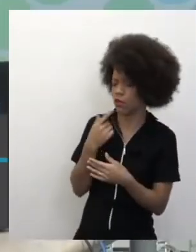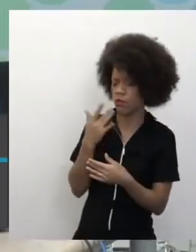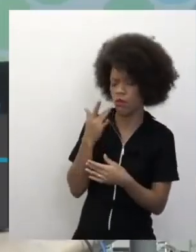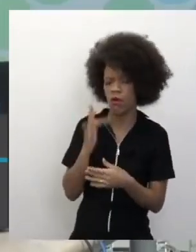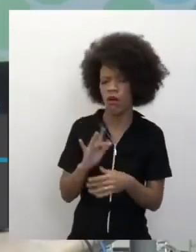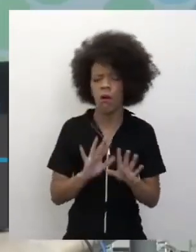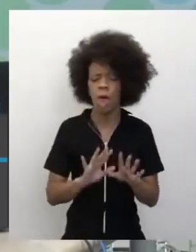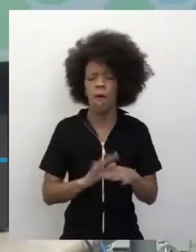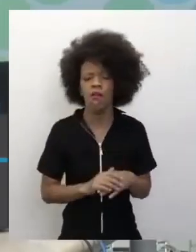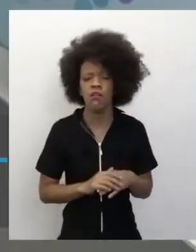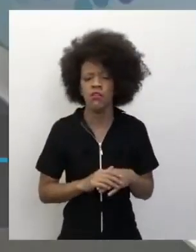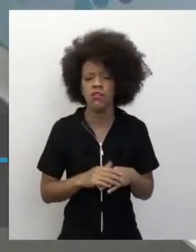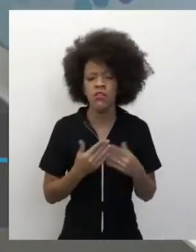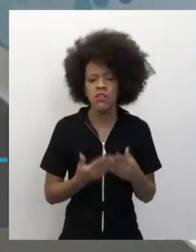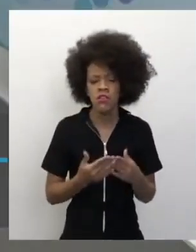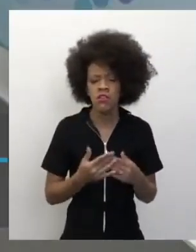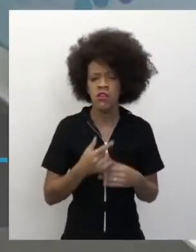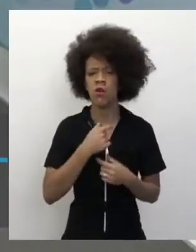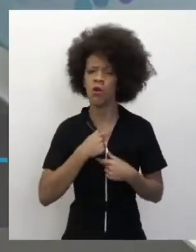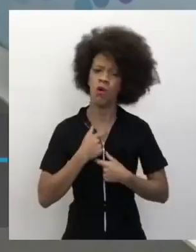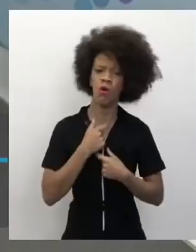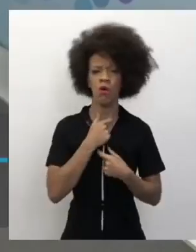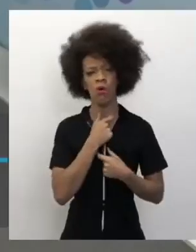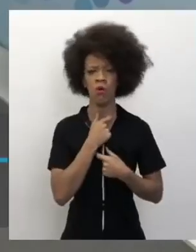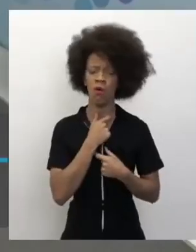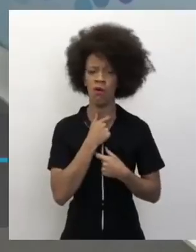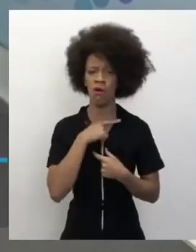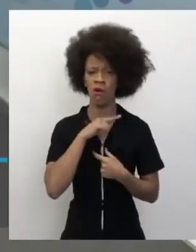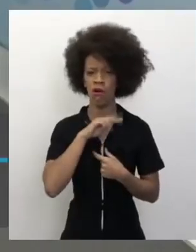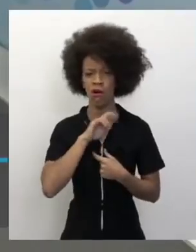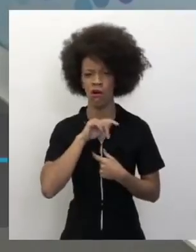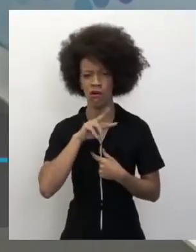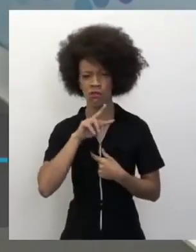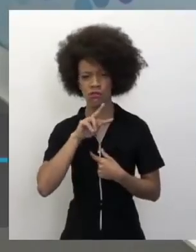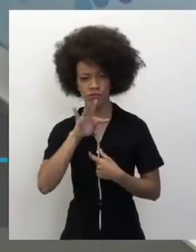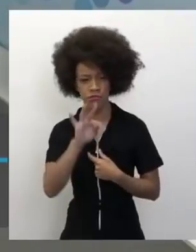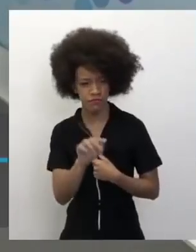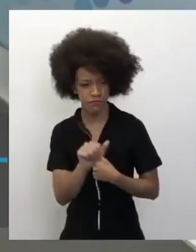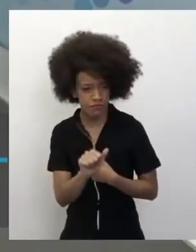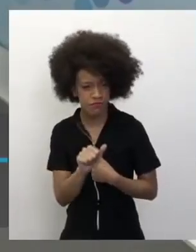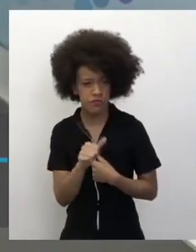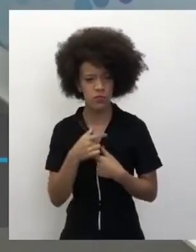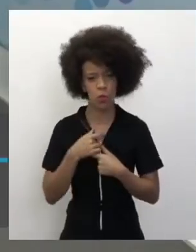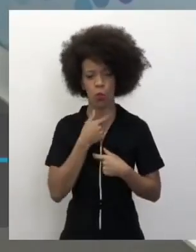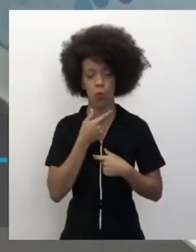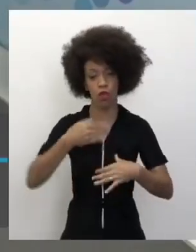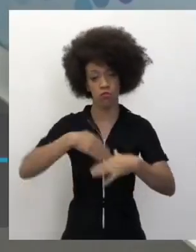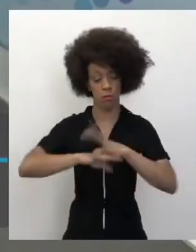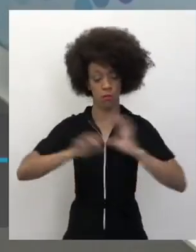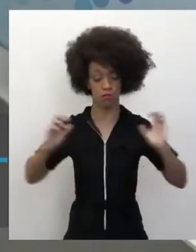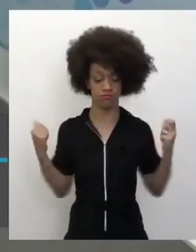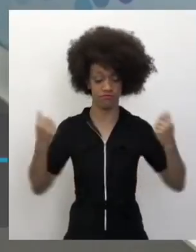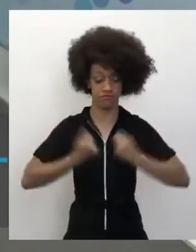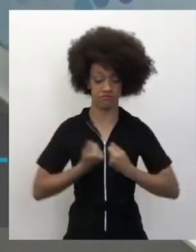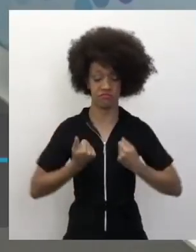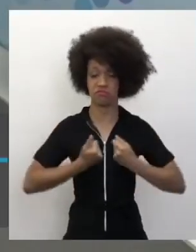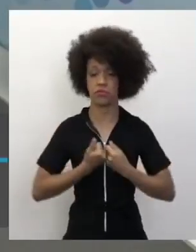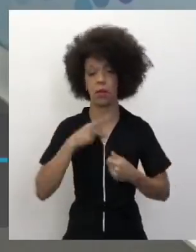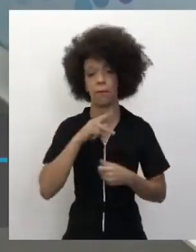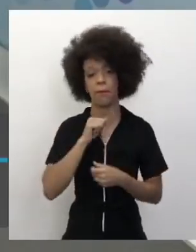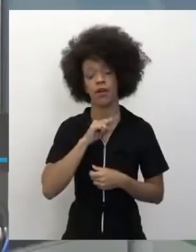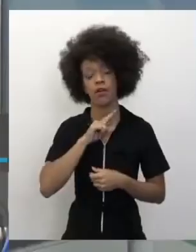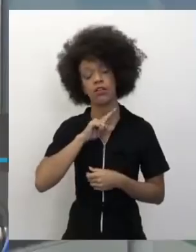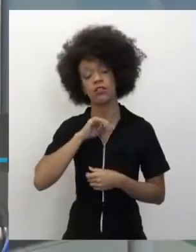saída. Então, fala de gravata também. Sim. A roupa, né? A chave, gravata, sapato, paletó, carteira, níqueis. Então,